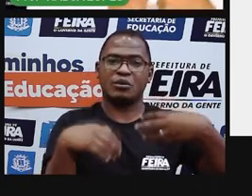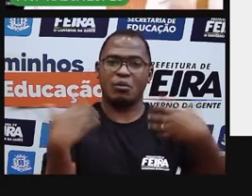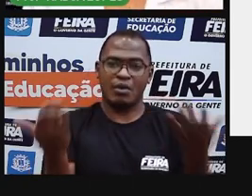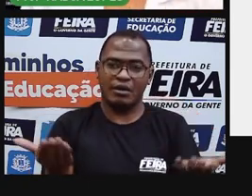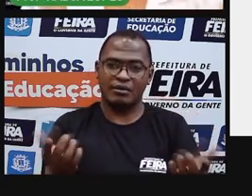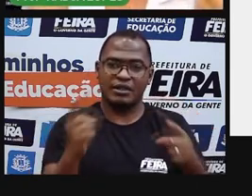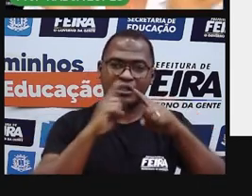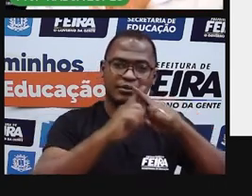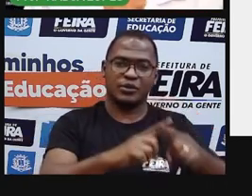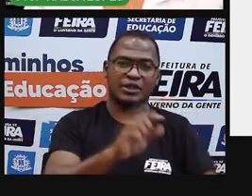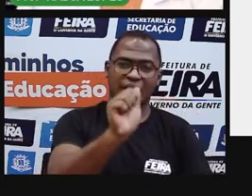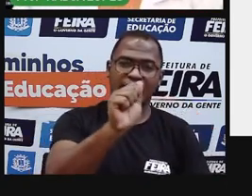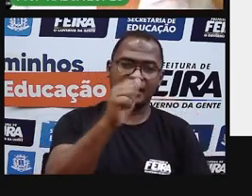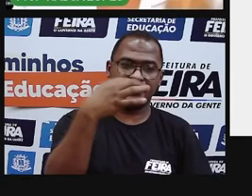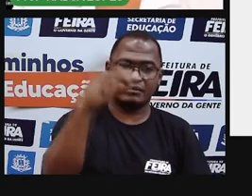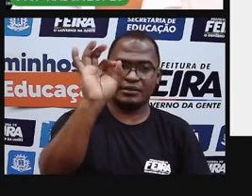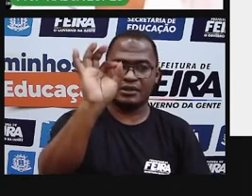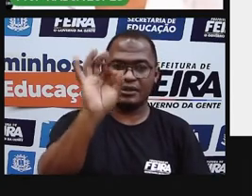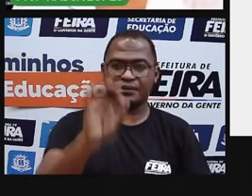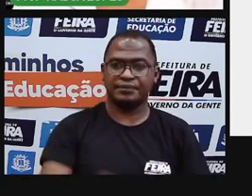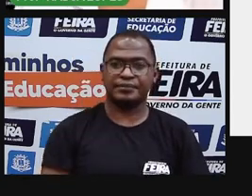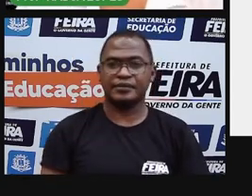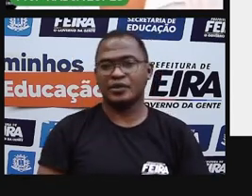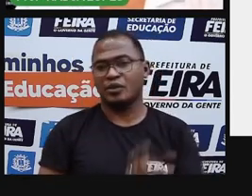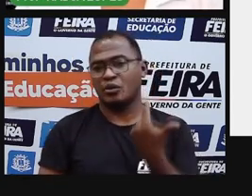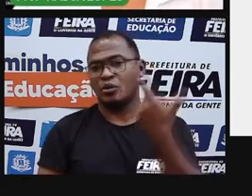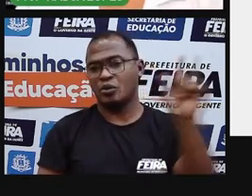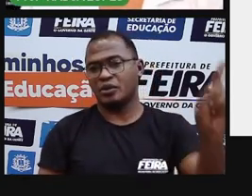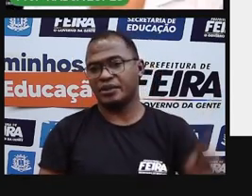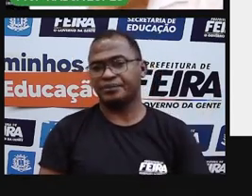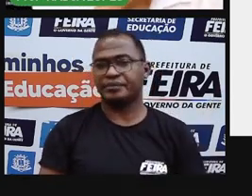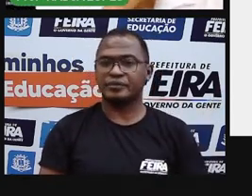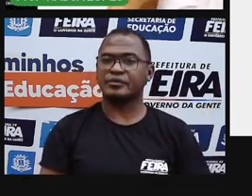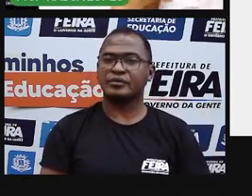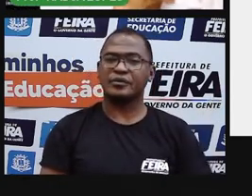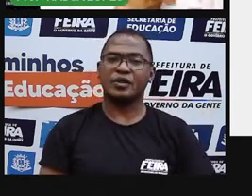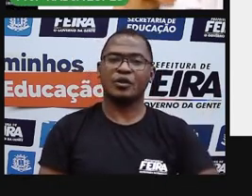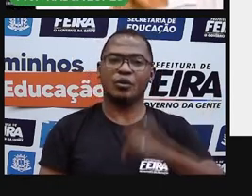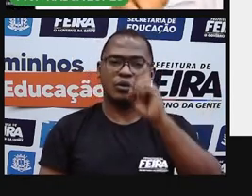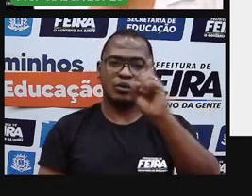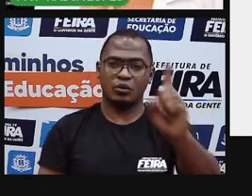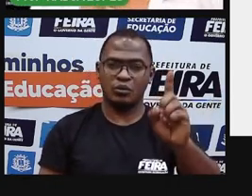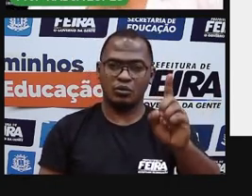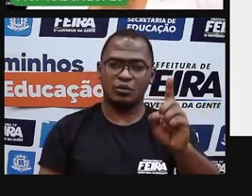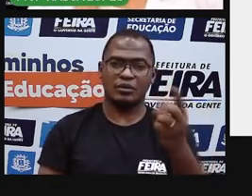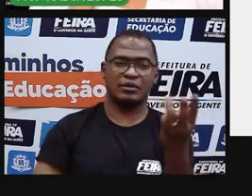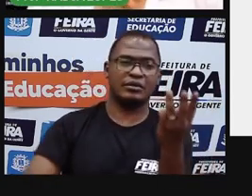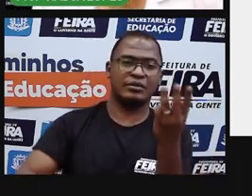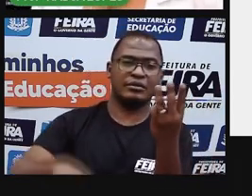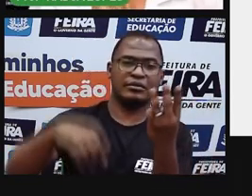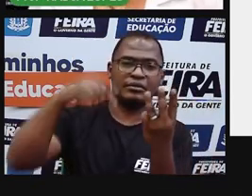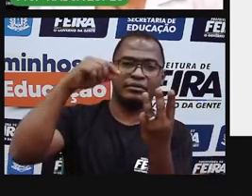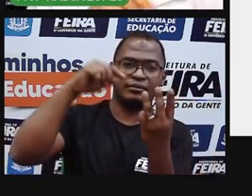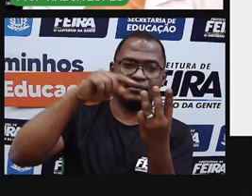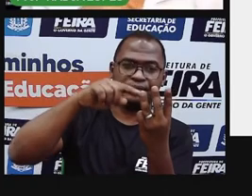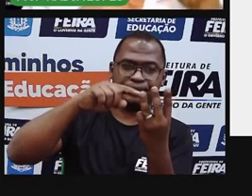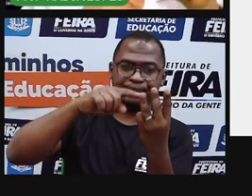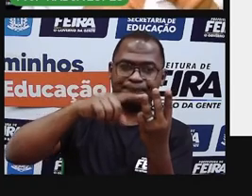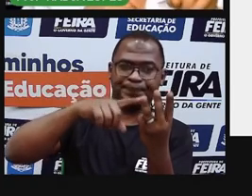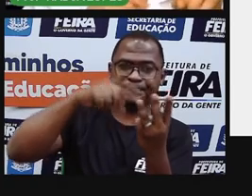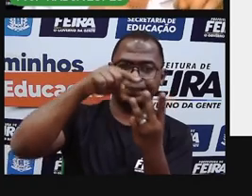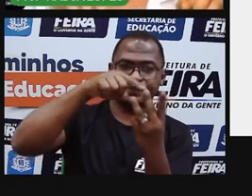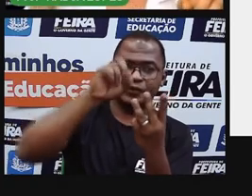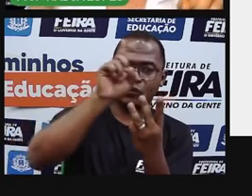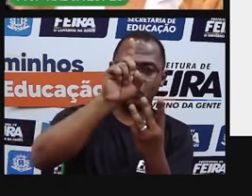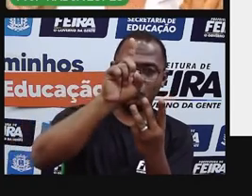certa a resposta Bora para próxima é uma gasolina a gente já vai trabalhar com revenda unidades